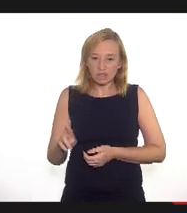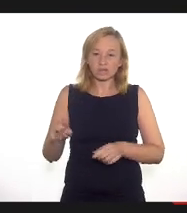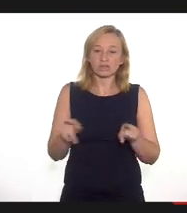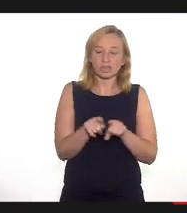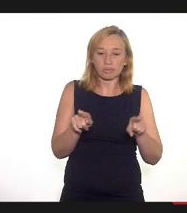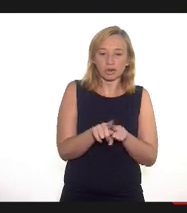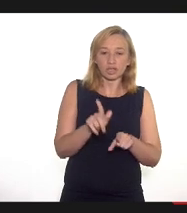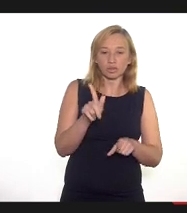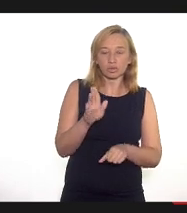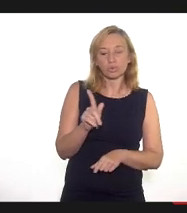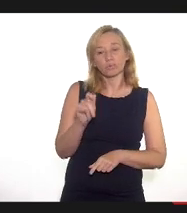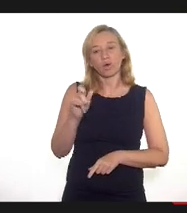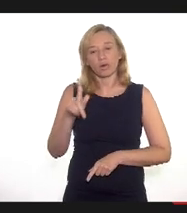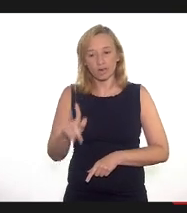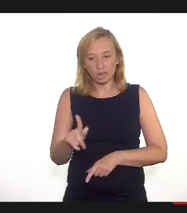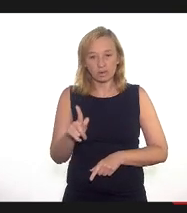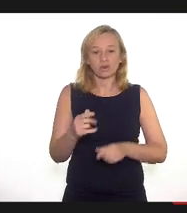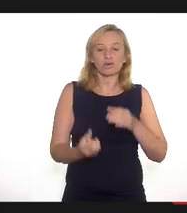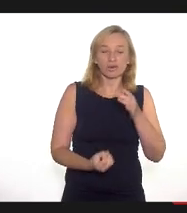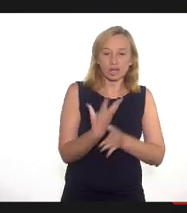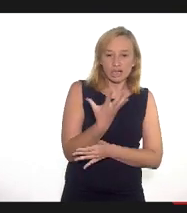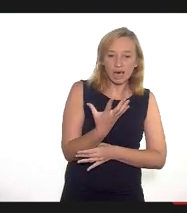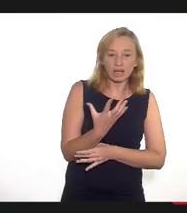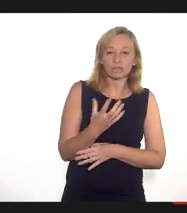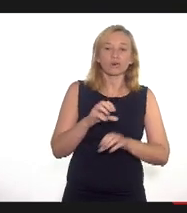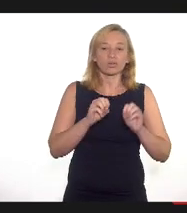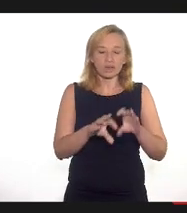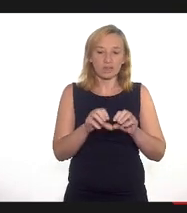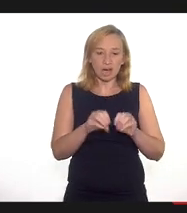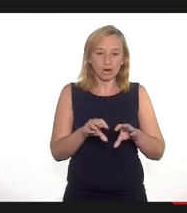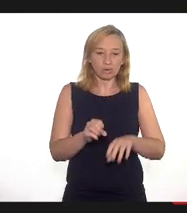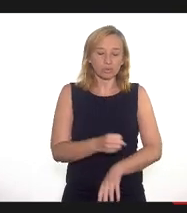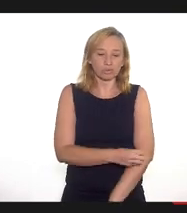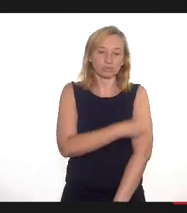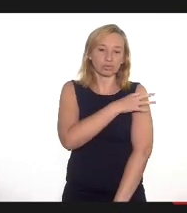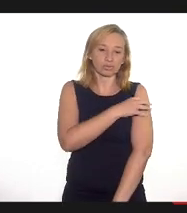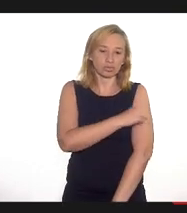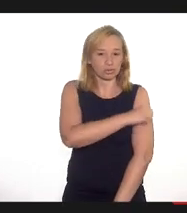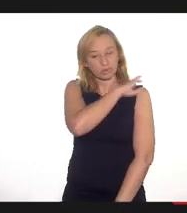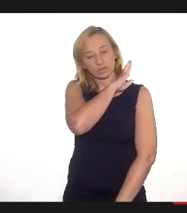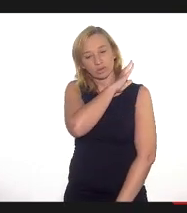criado para que os alunos do ensino médio,